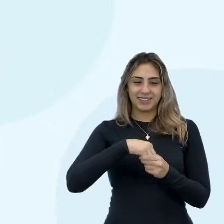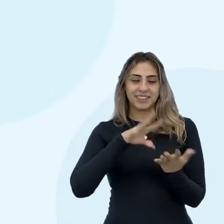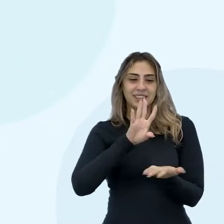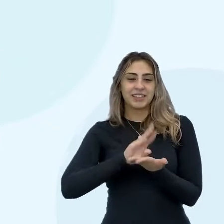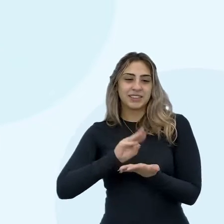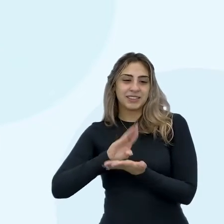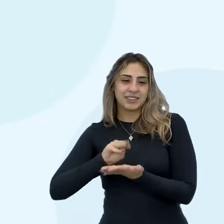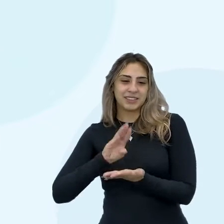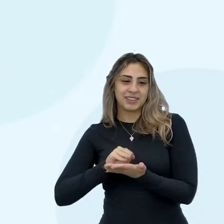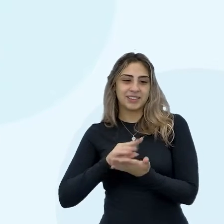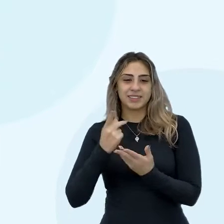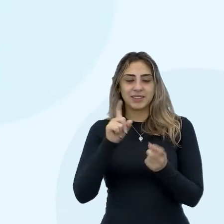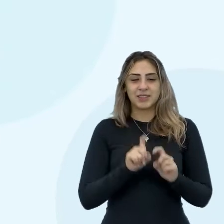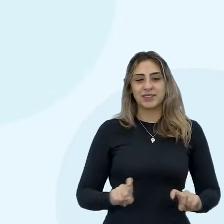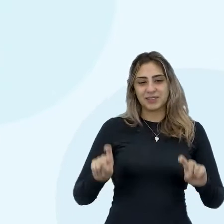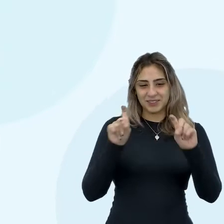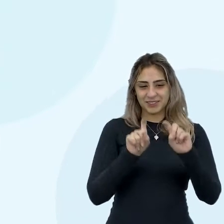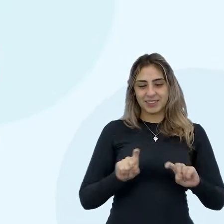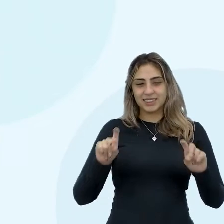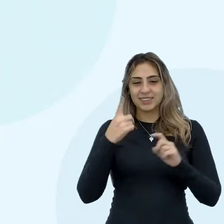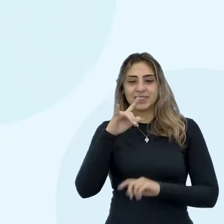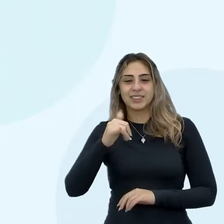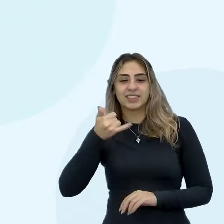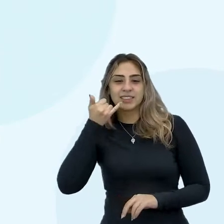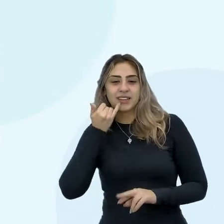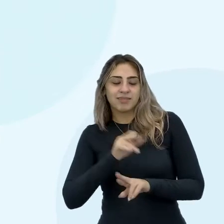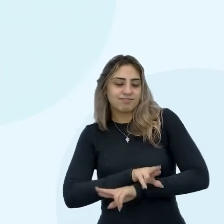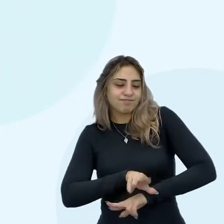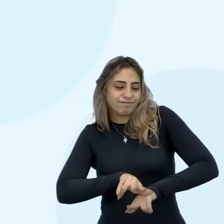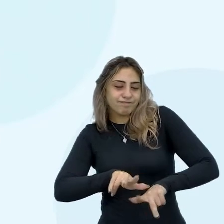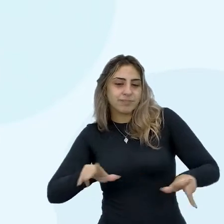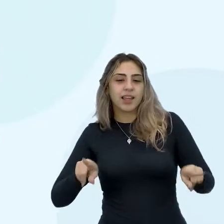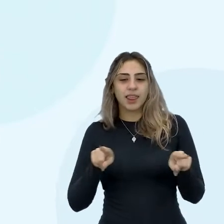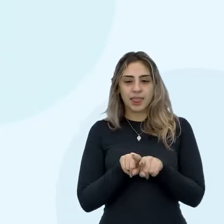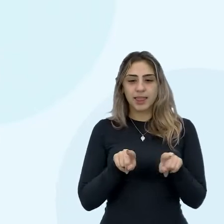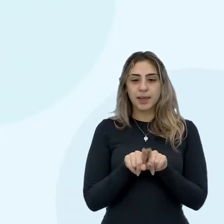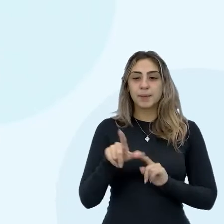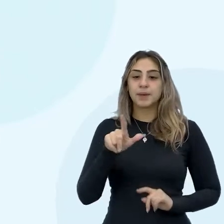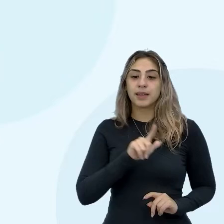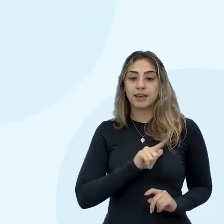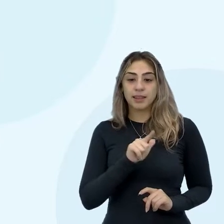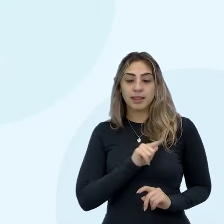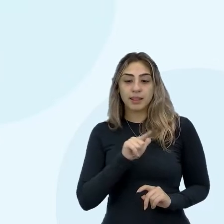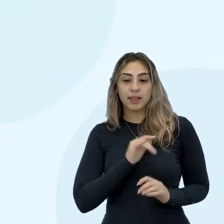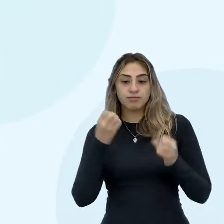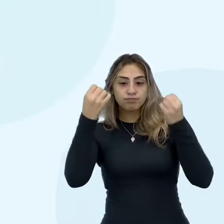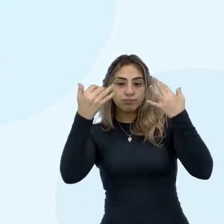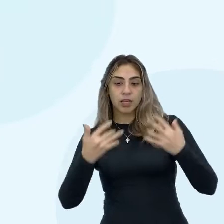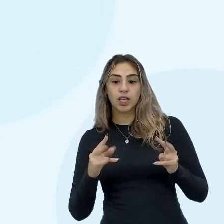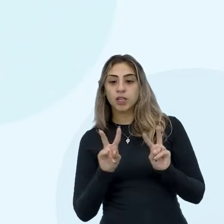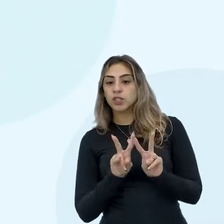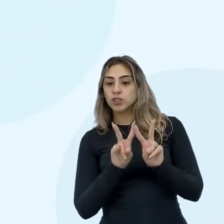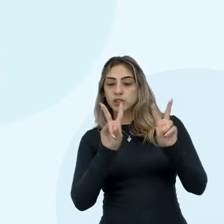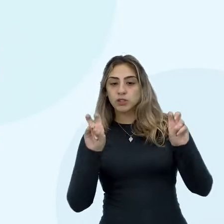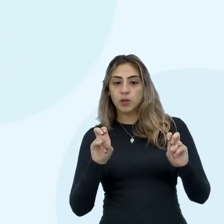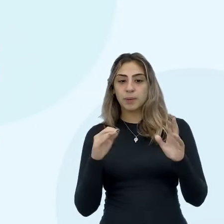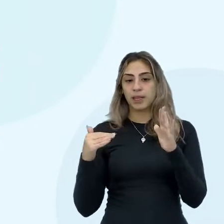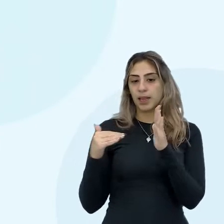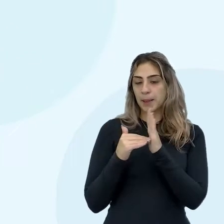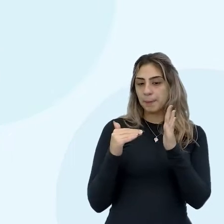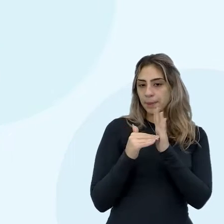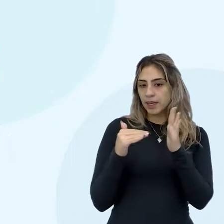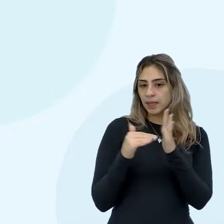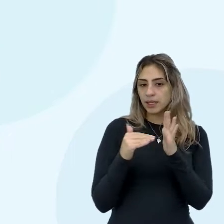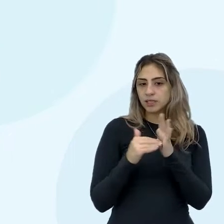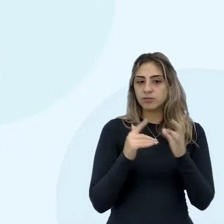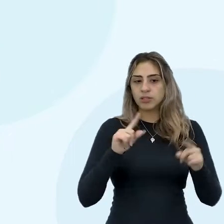baixá-lo, né, no seu computador, no seu celular, etc. Que tem aí outras explicações sobre os limites